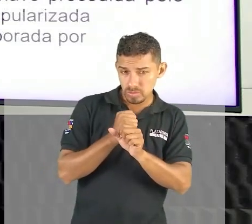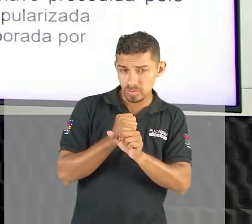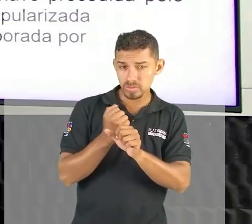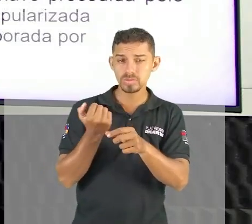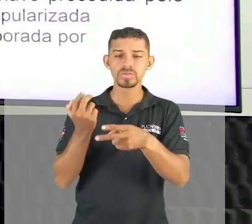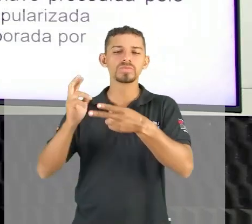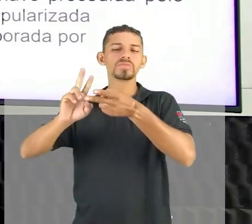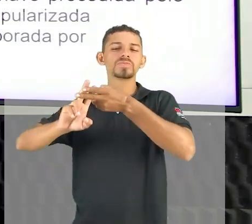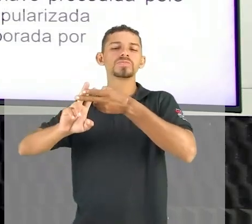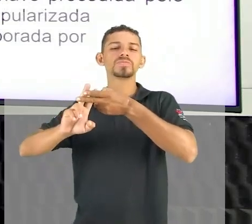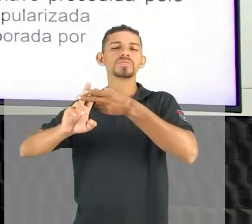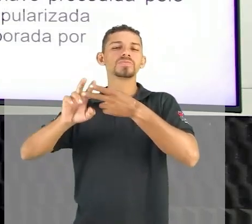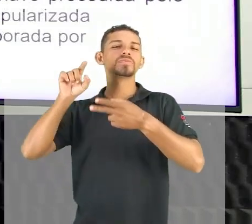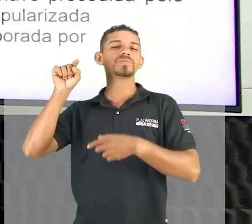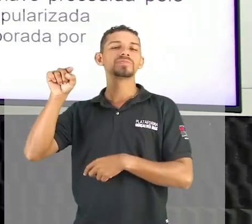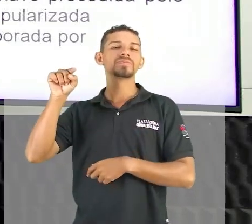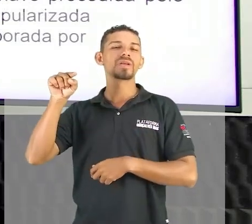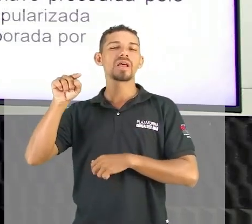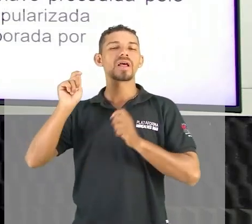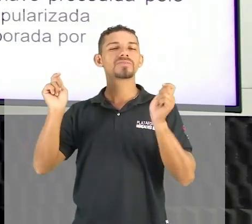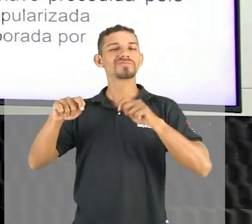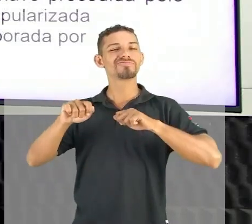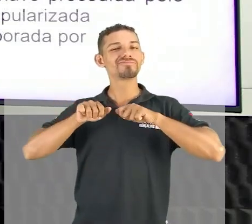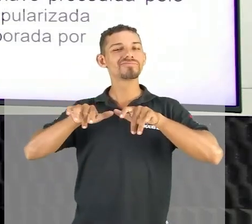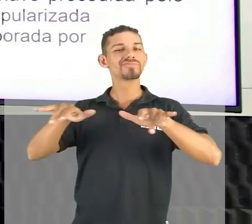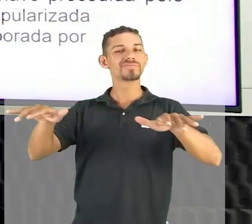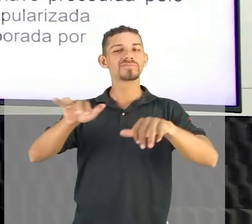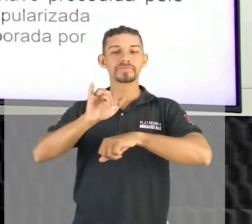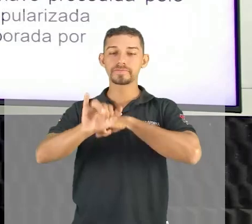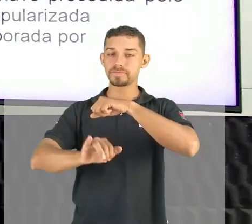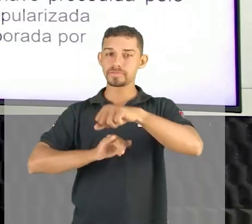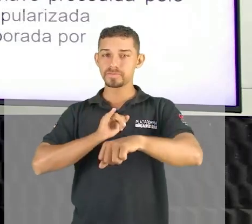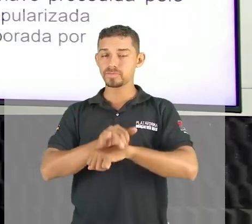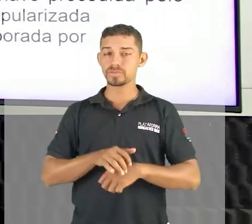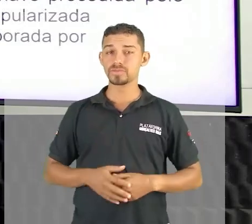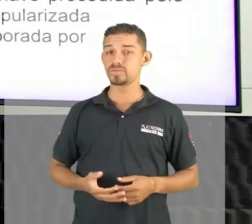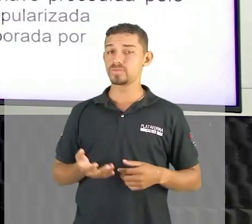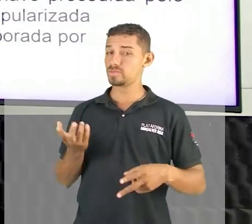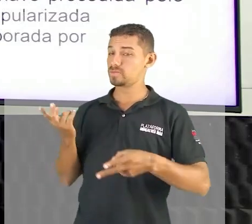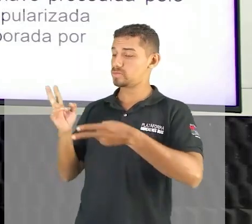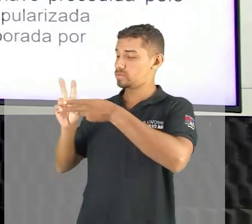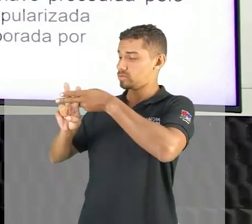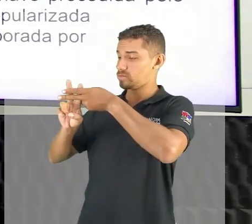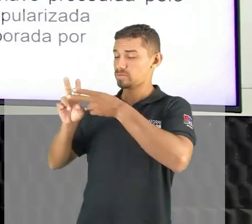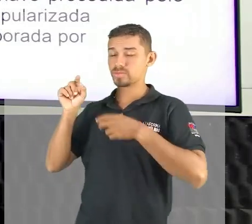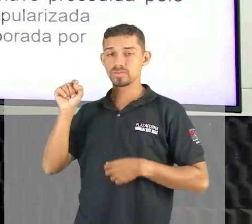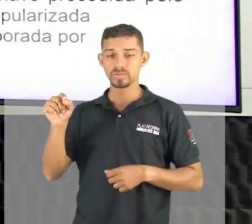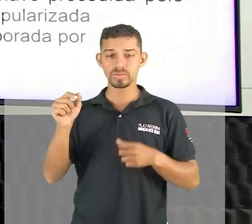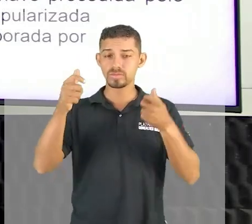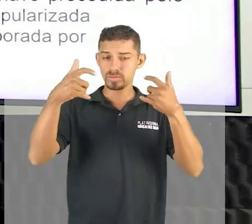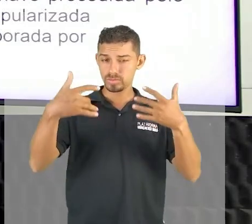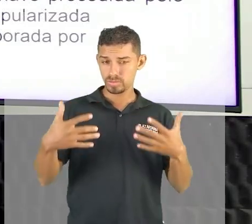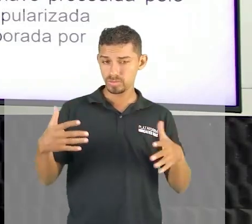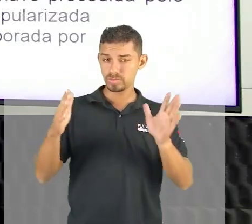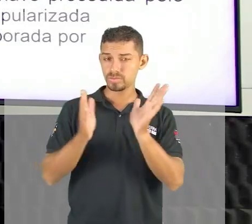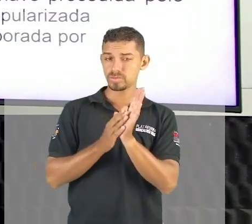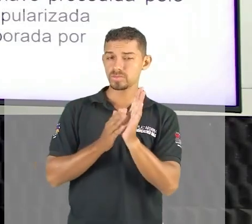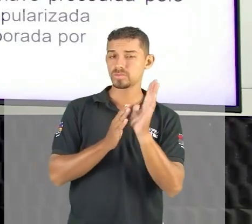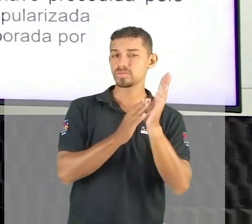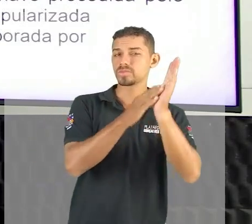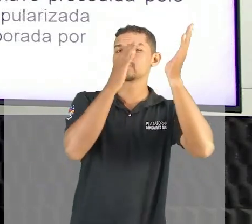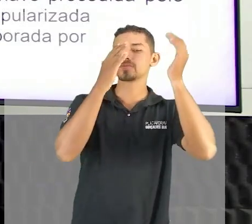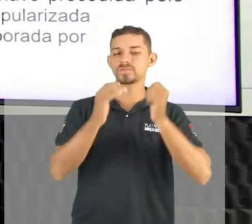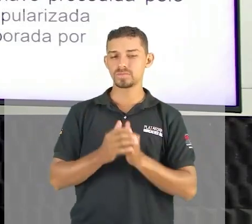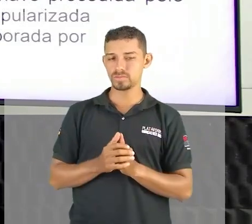mobiliza a internet a hash Icone das redes sociais celebrou em 2017